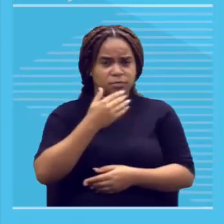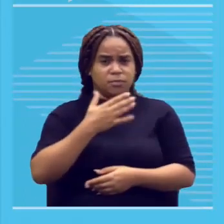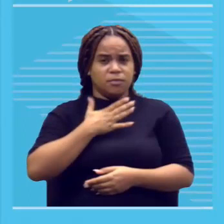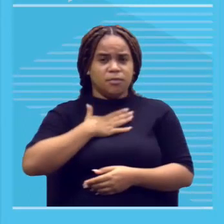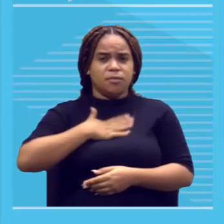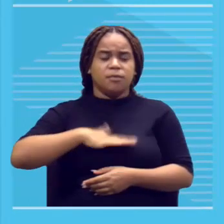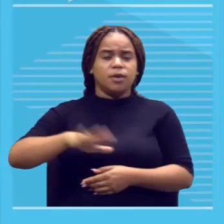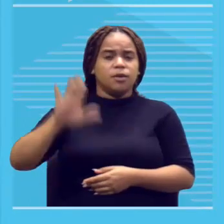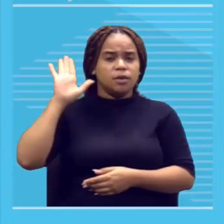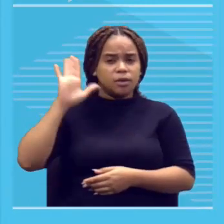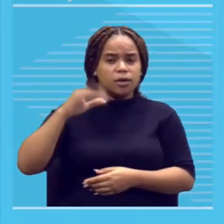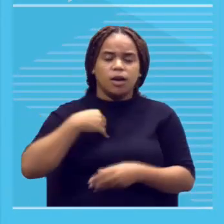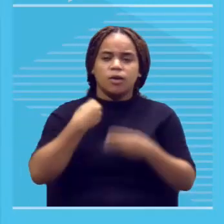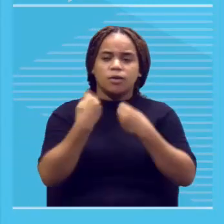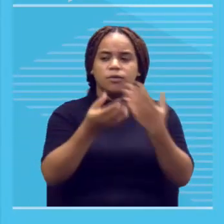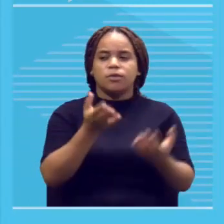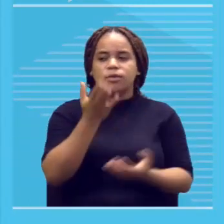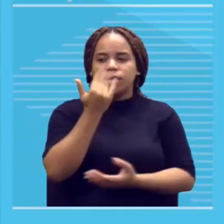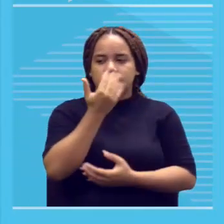mais um prato de comida mesquinho